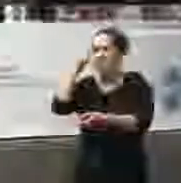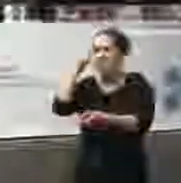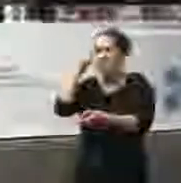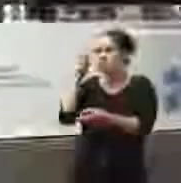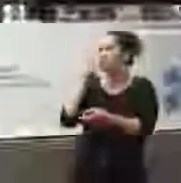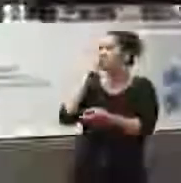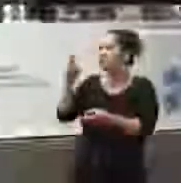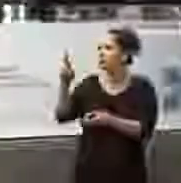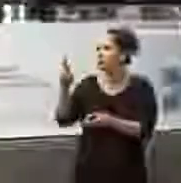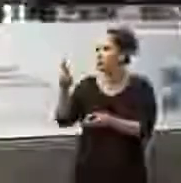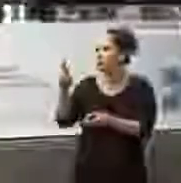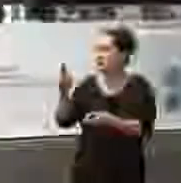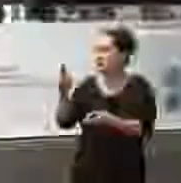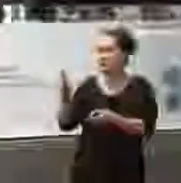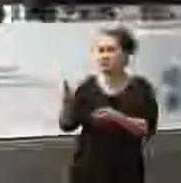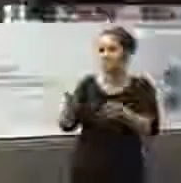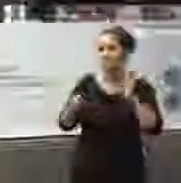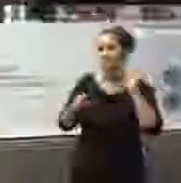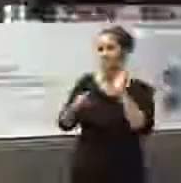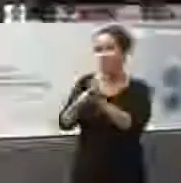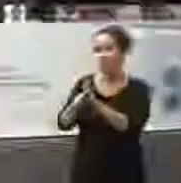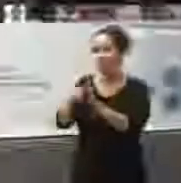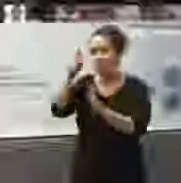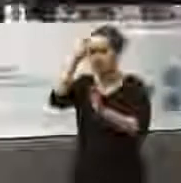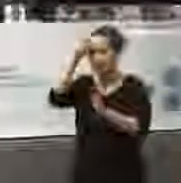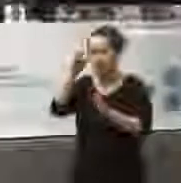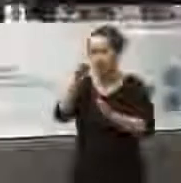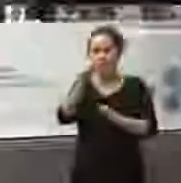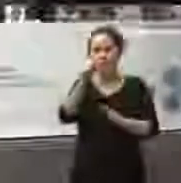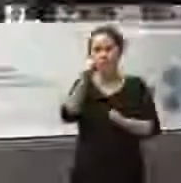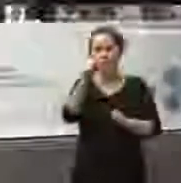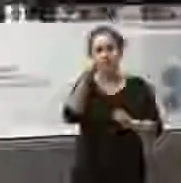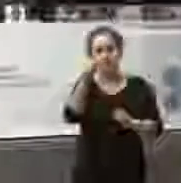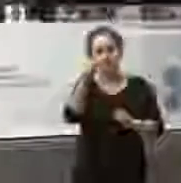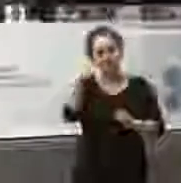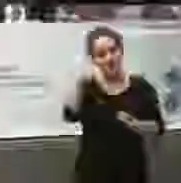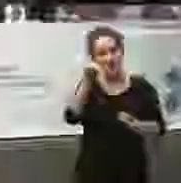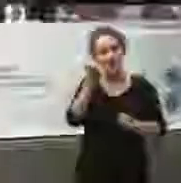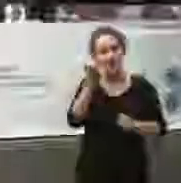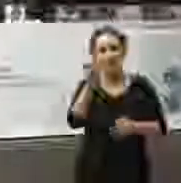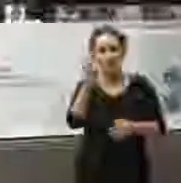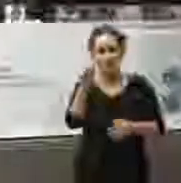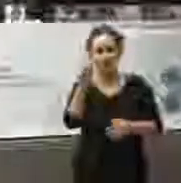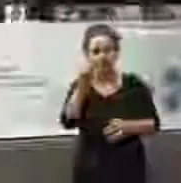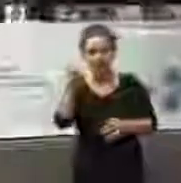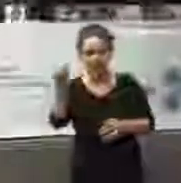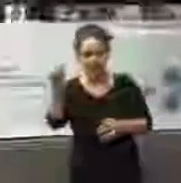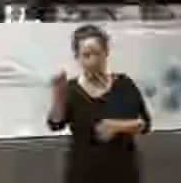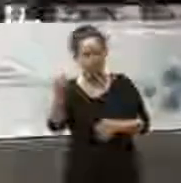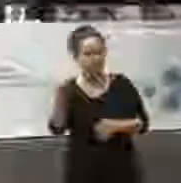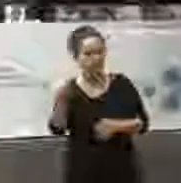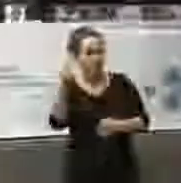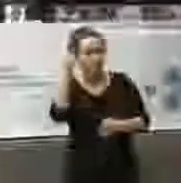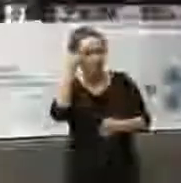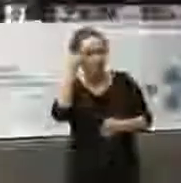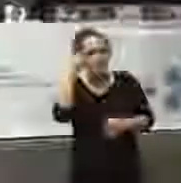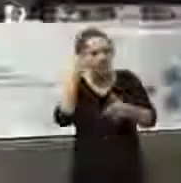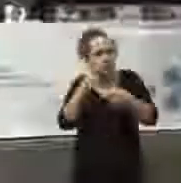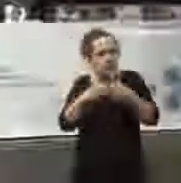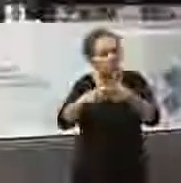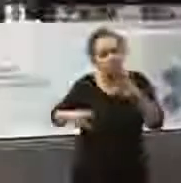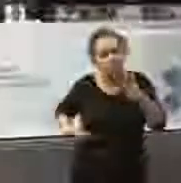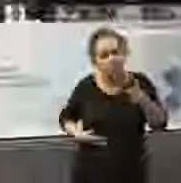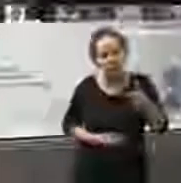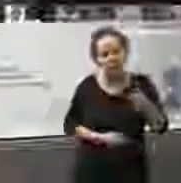da demanda sanitária principalmente no tocante disse haas não é na questão no tocante à questão de cirurgia com